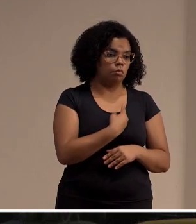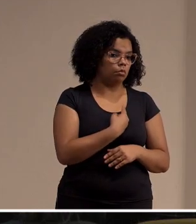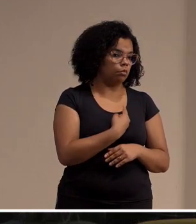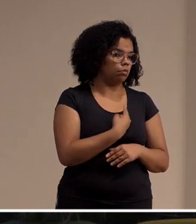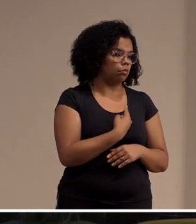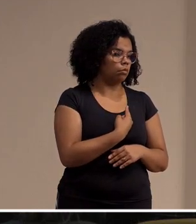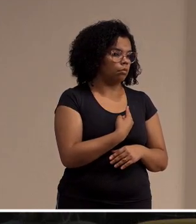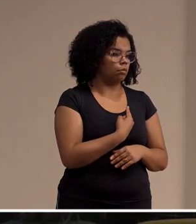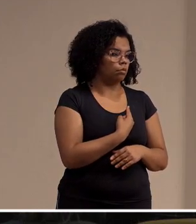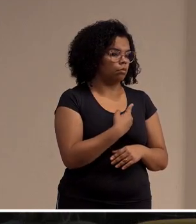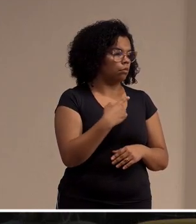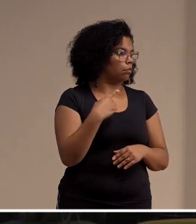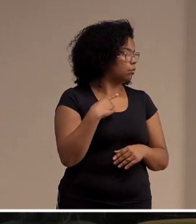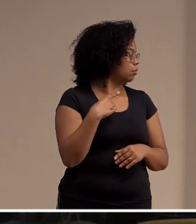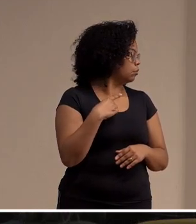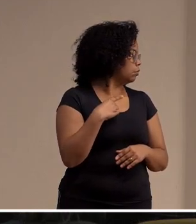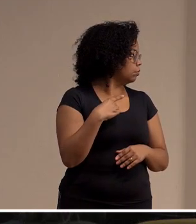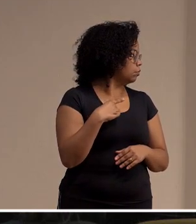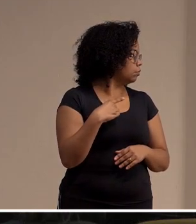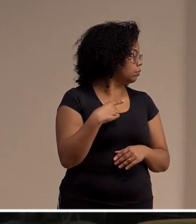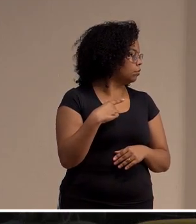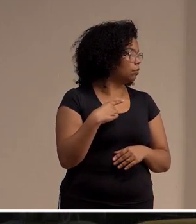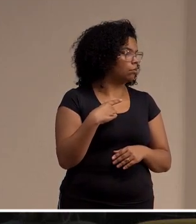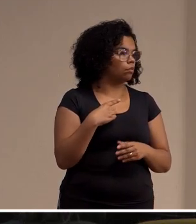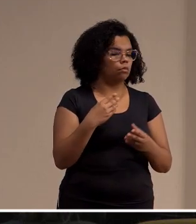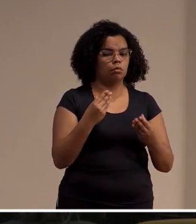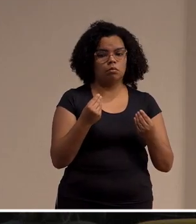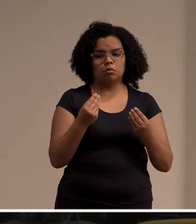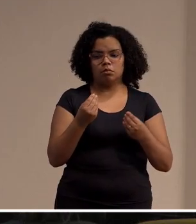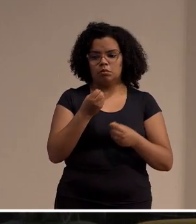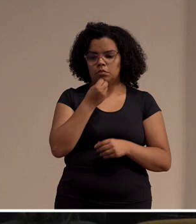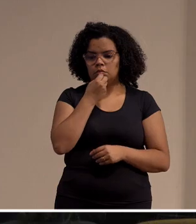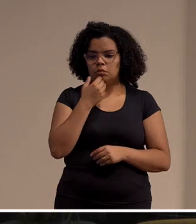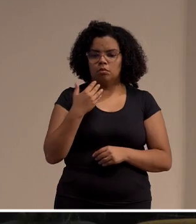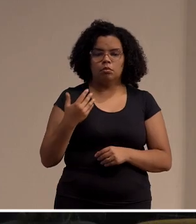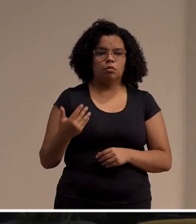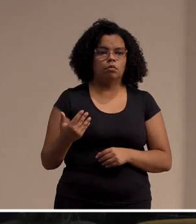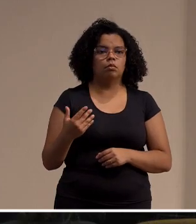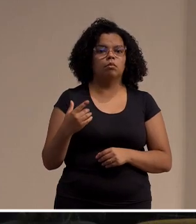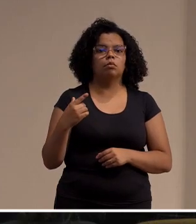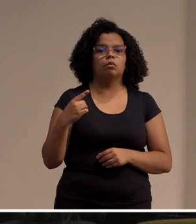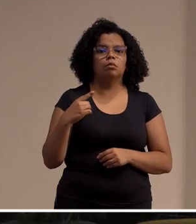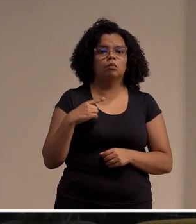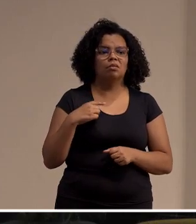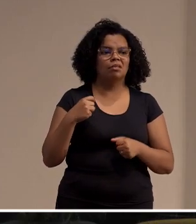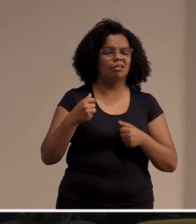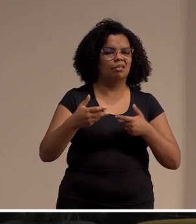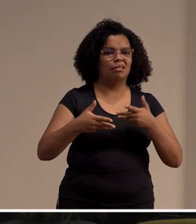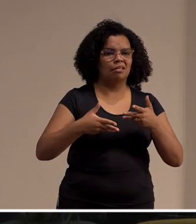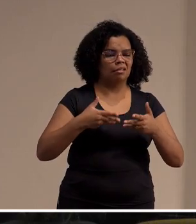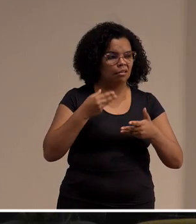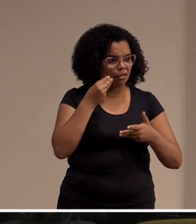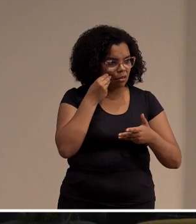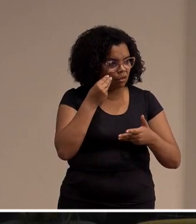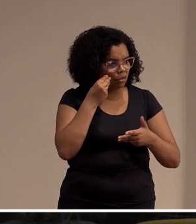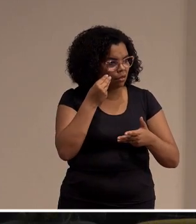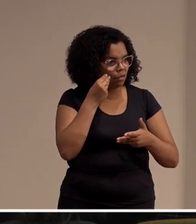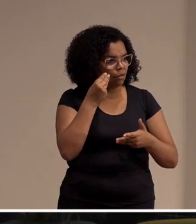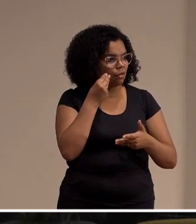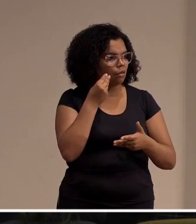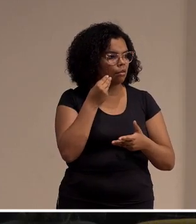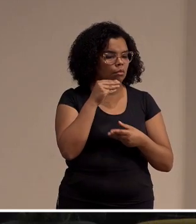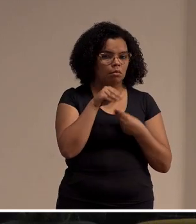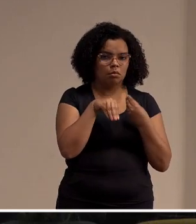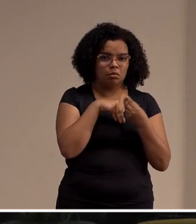pela invitação e na Editora Record. Estou muito contento de estar aqui. Eu vou tentar falar em português ou portunhol